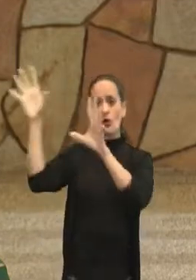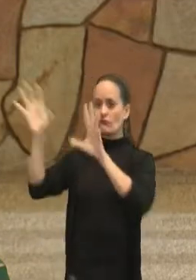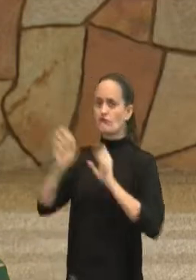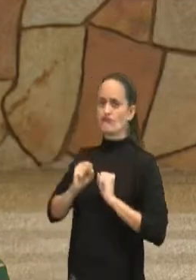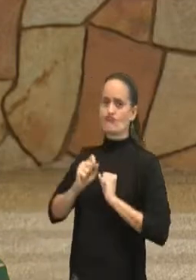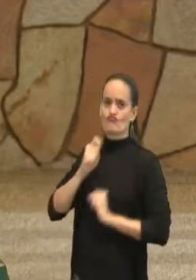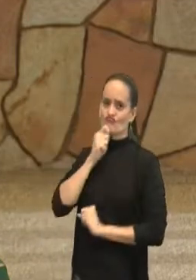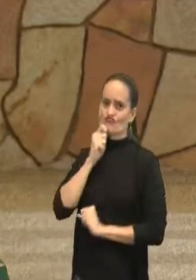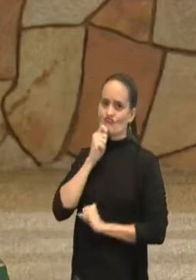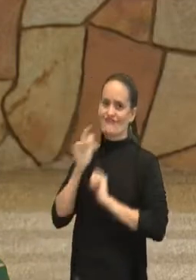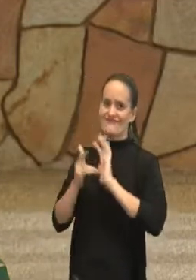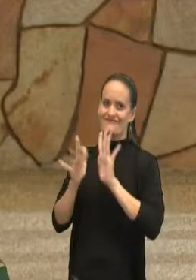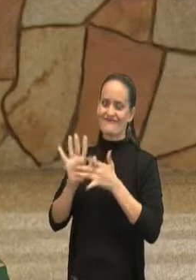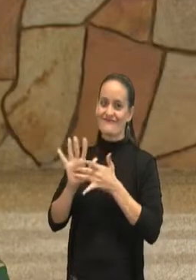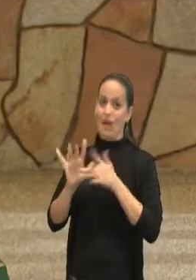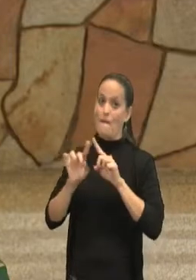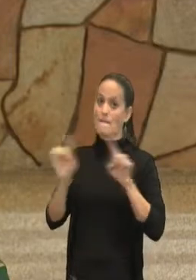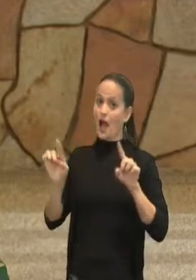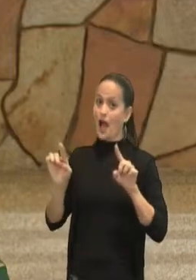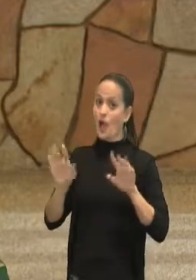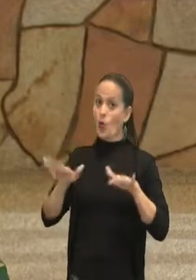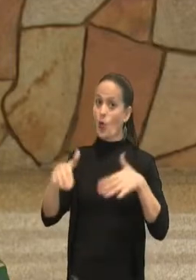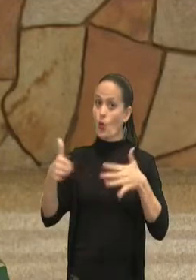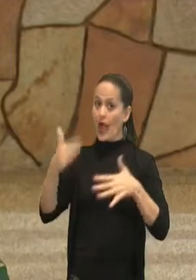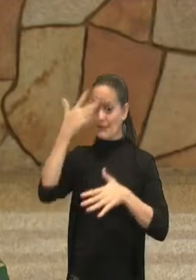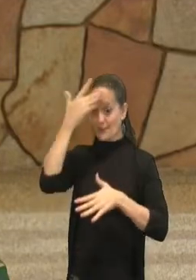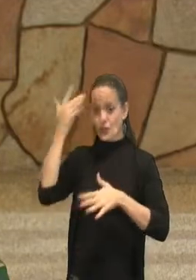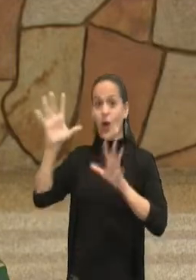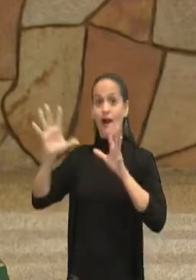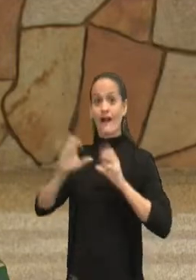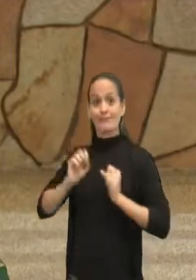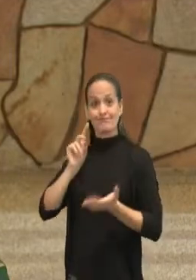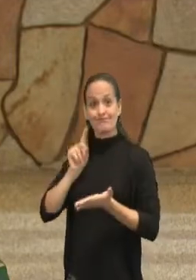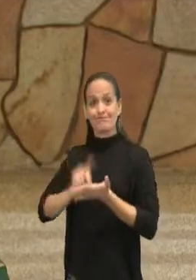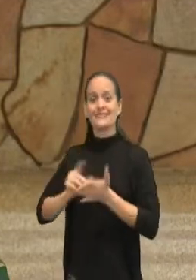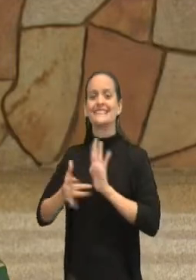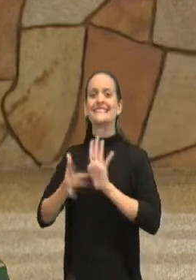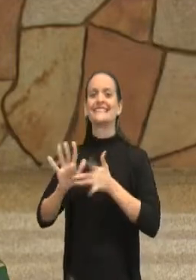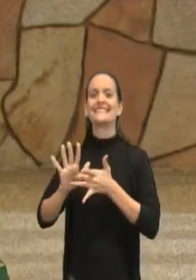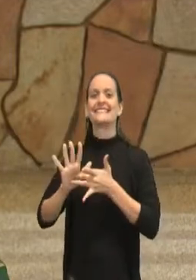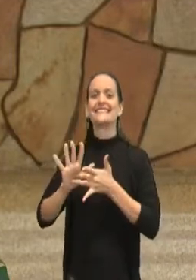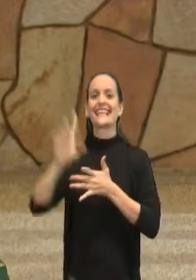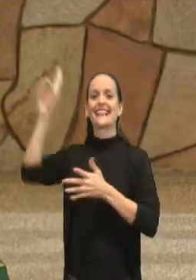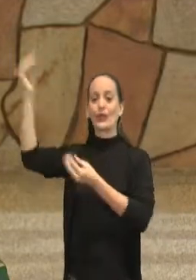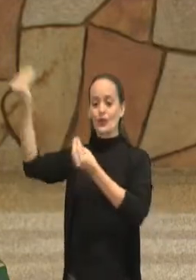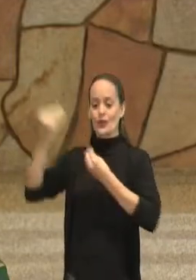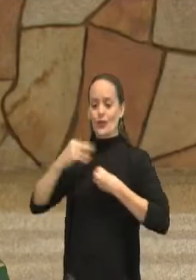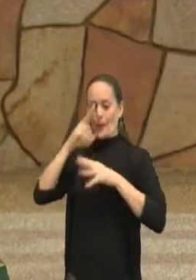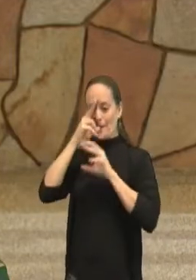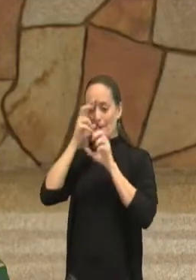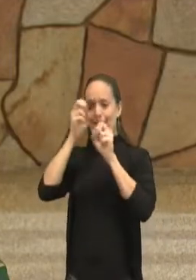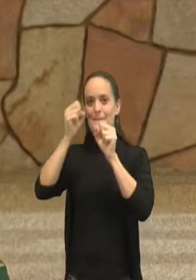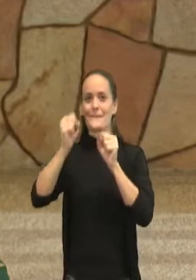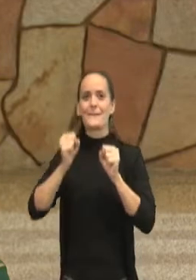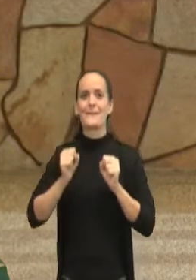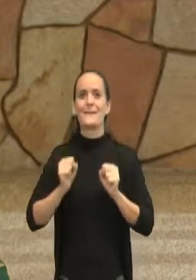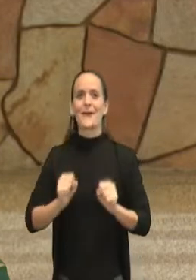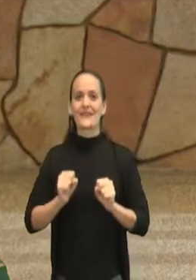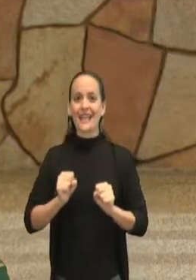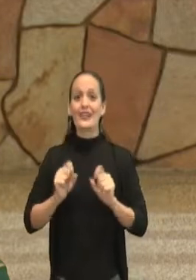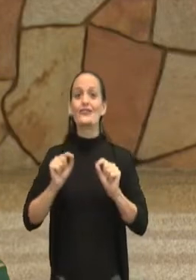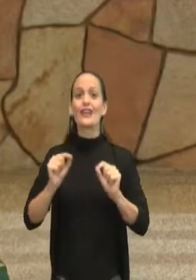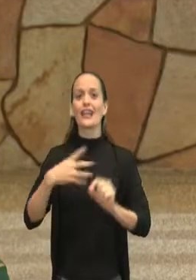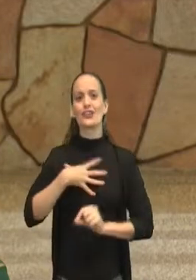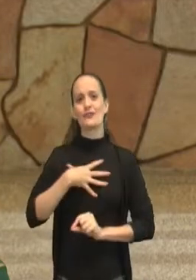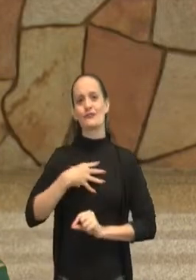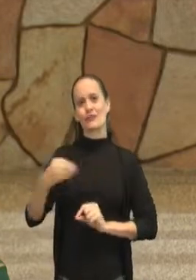nos diz que: mas a todos quantos o receberam, deu-lhes o poder de serem feitos filhos